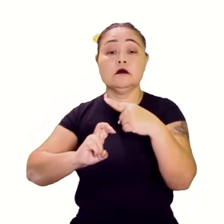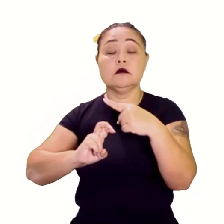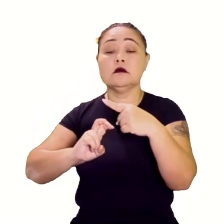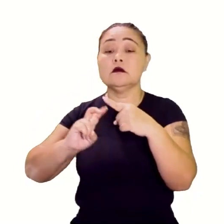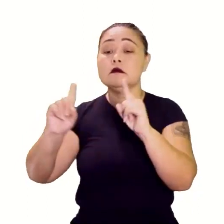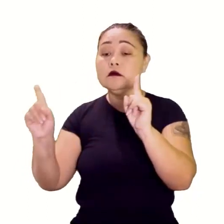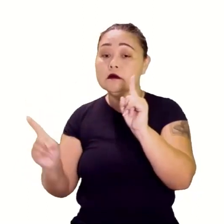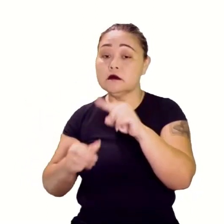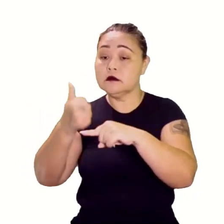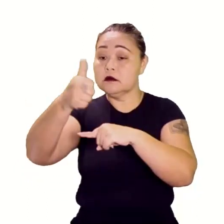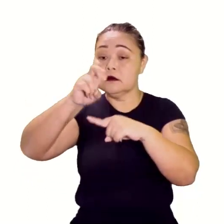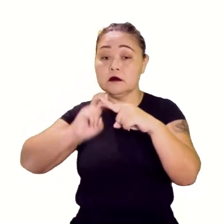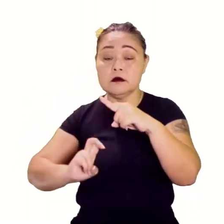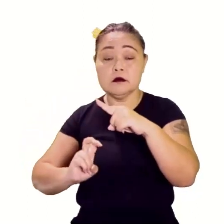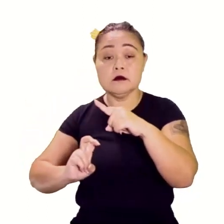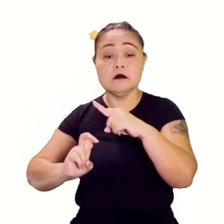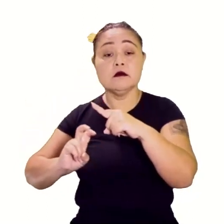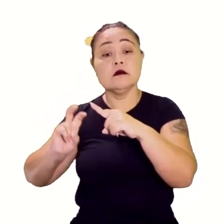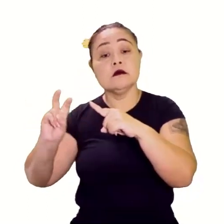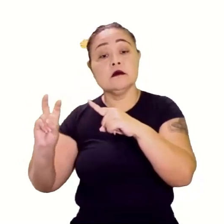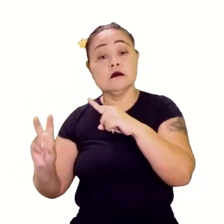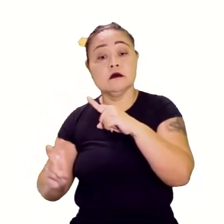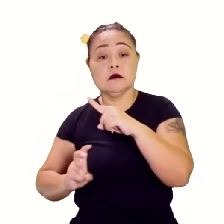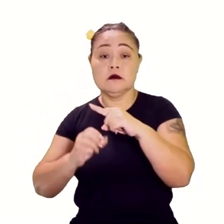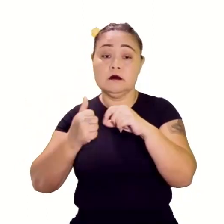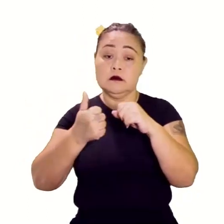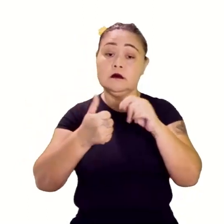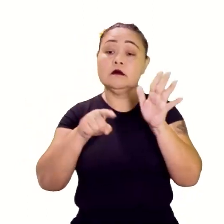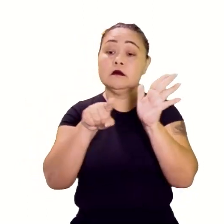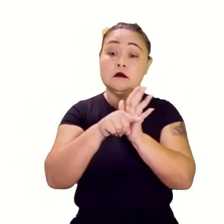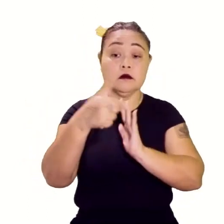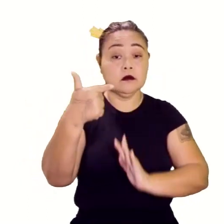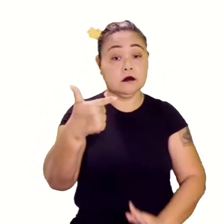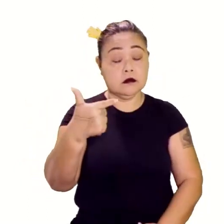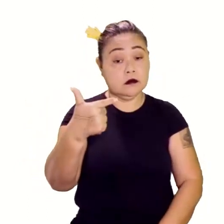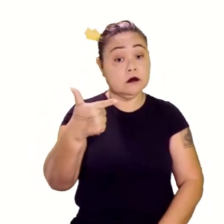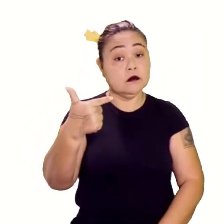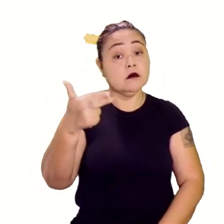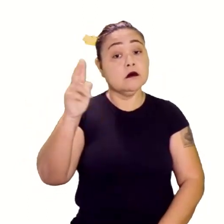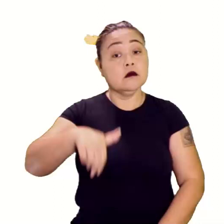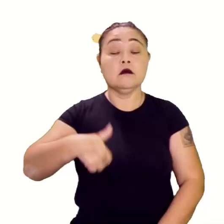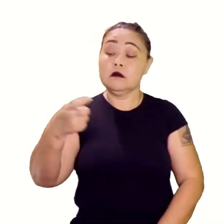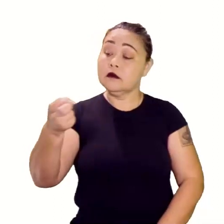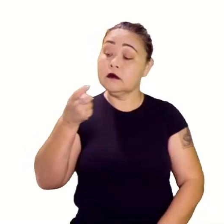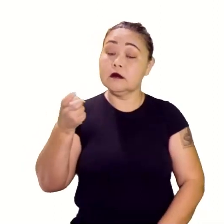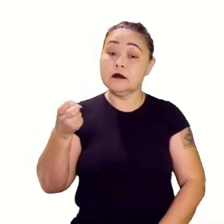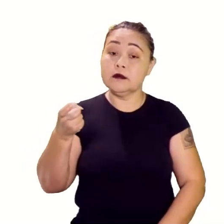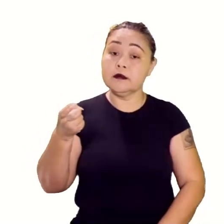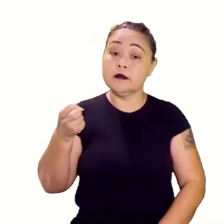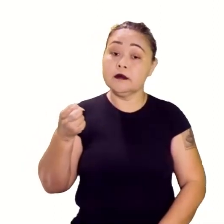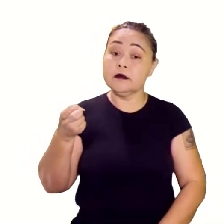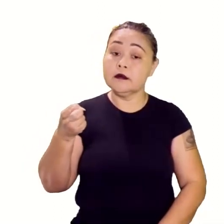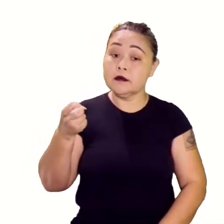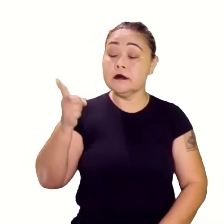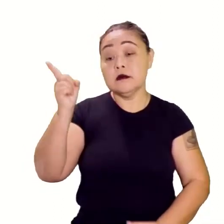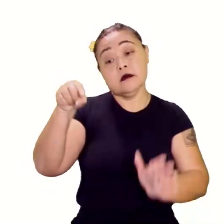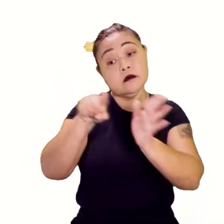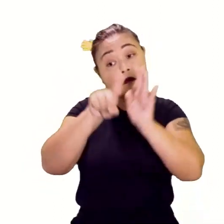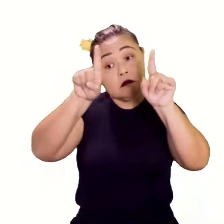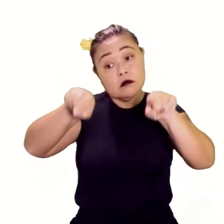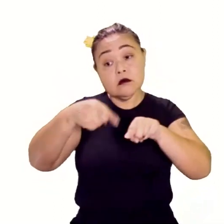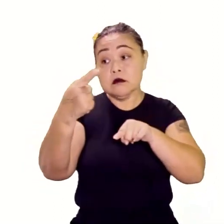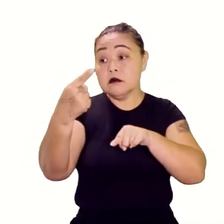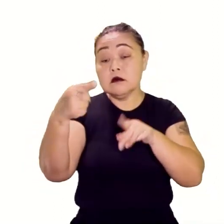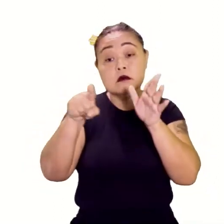exponencial, né? Vamos transformar. 1/5 elevado a -2 tem que ser igual a x. Expoente negativo.